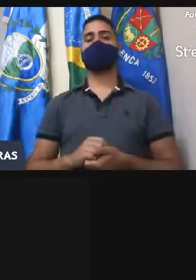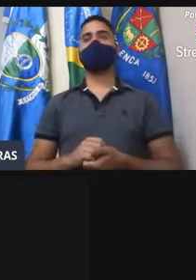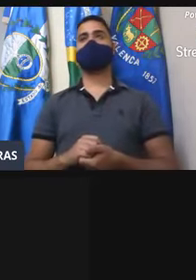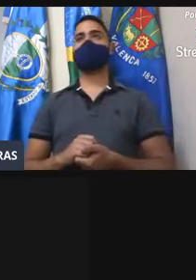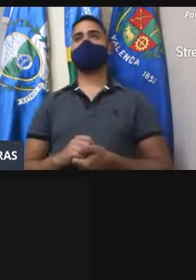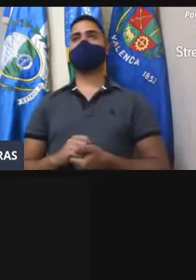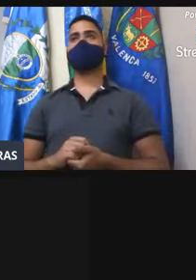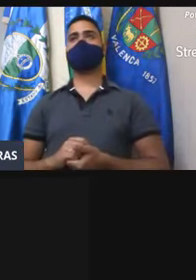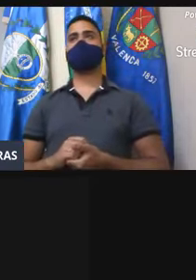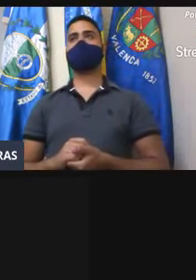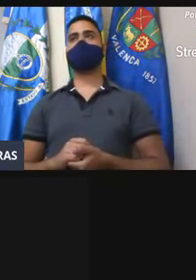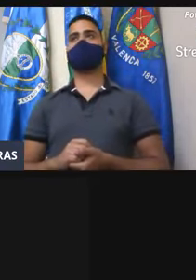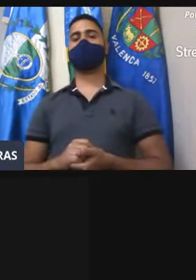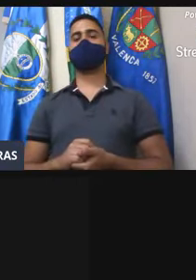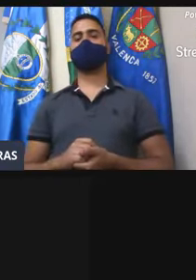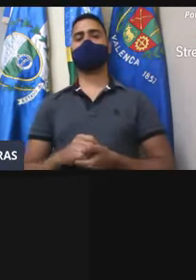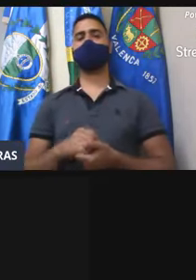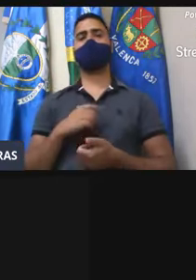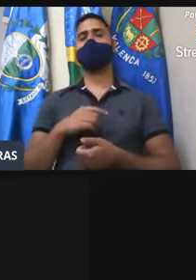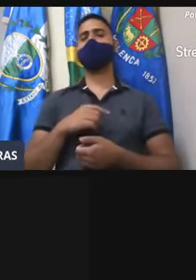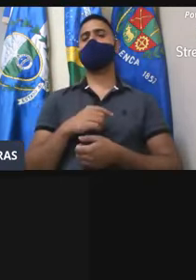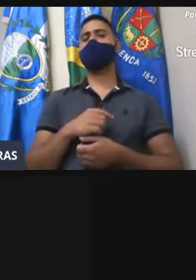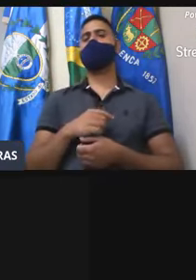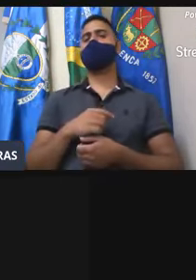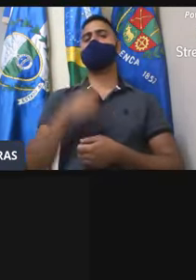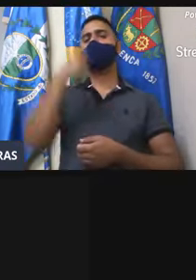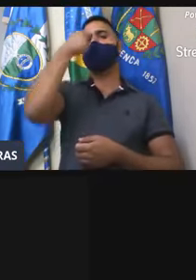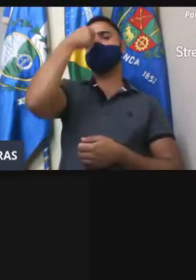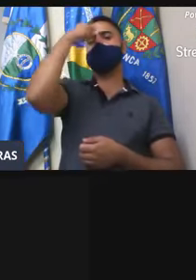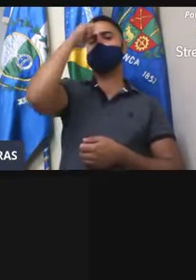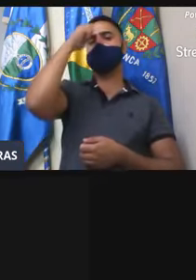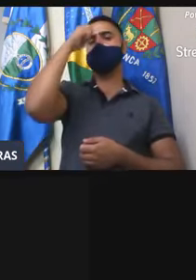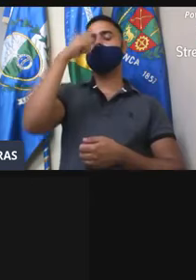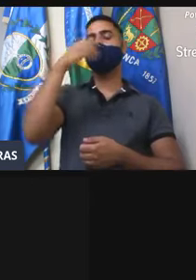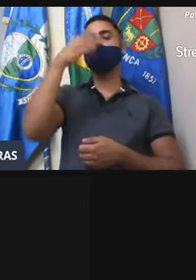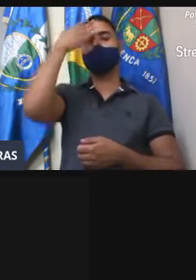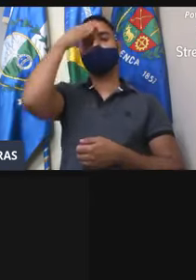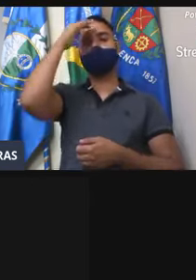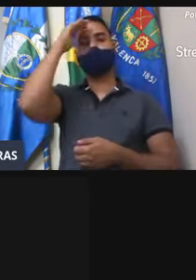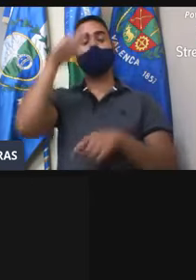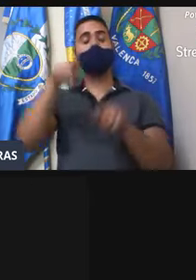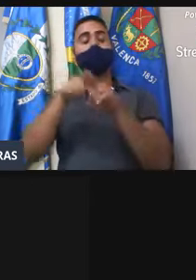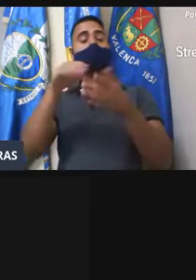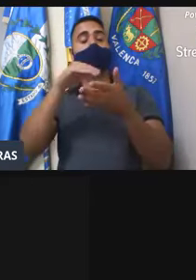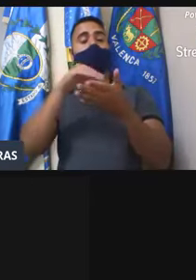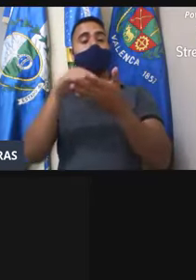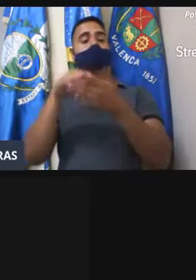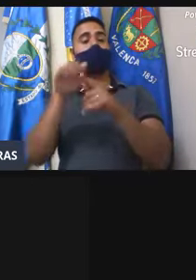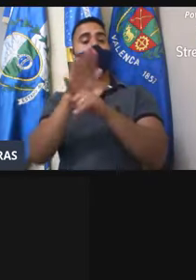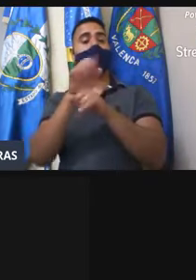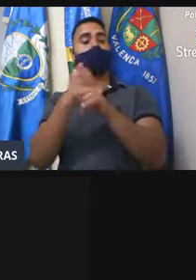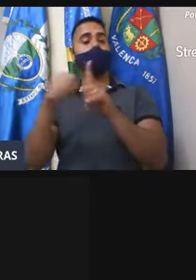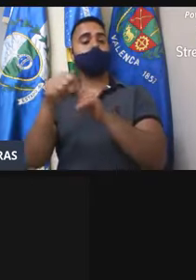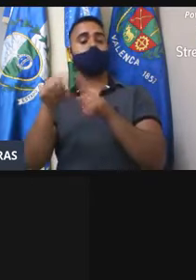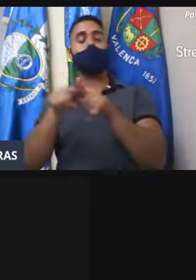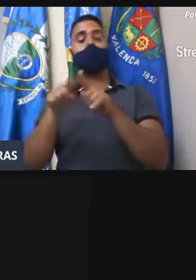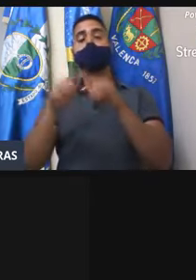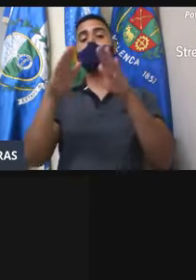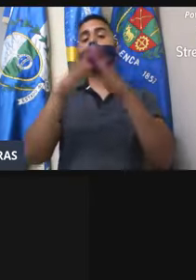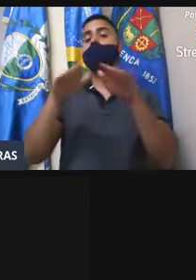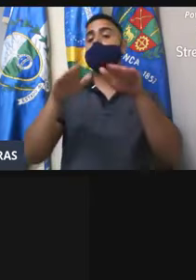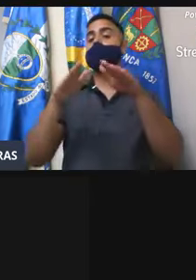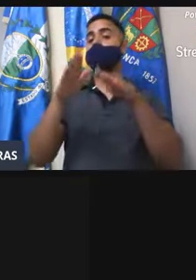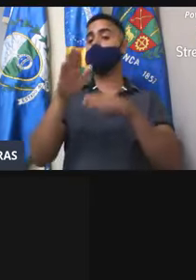Família. Termômetros digitais para os equipamentos da Secretaria de Assistência Social e a Casa Municipal da